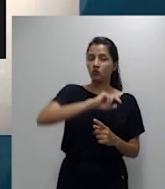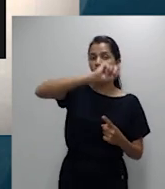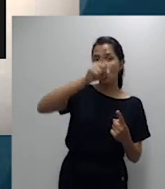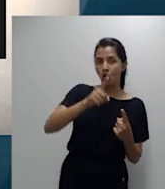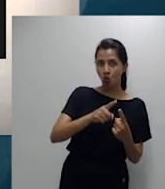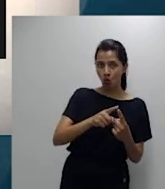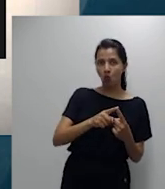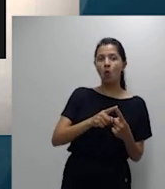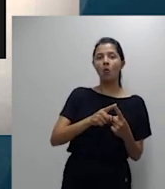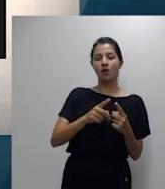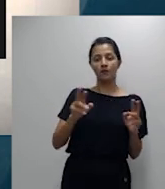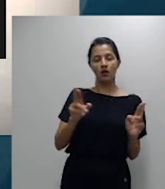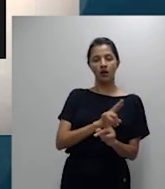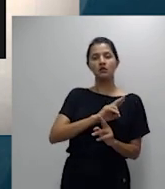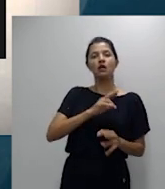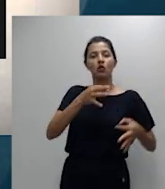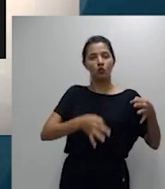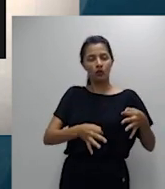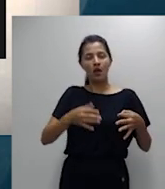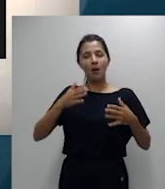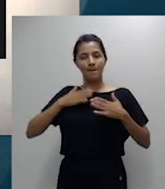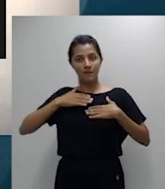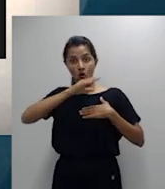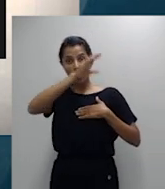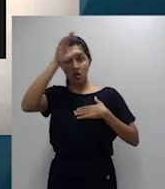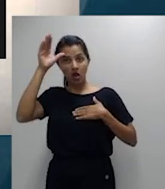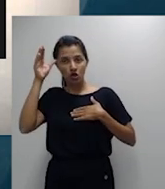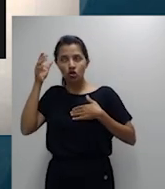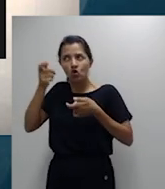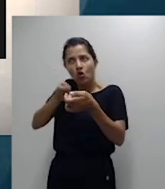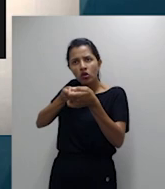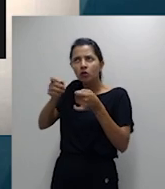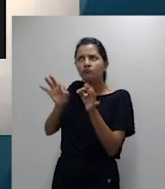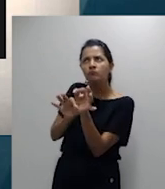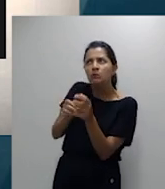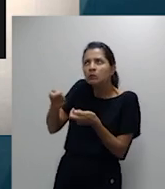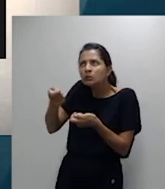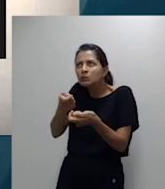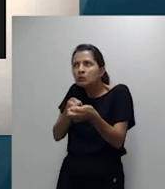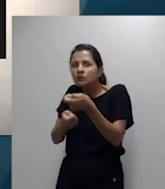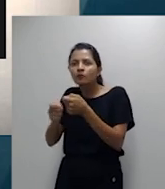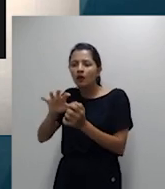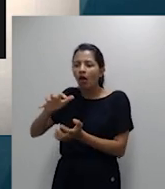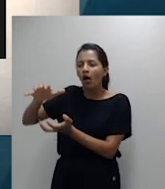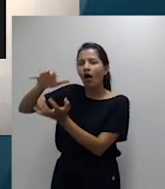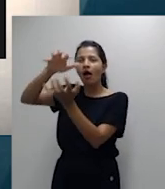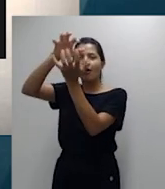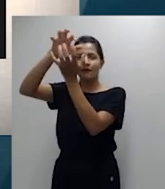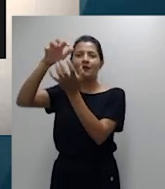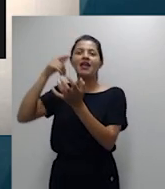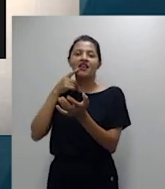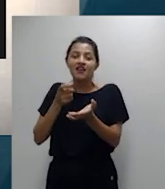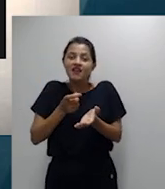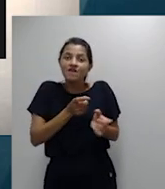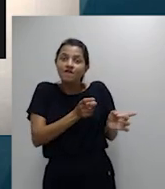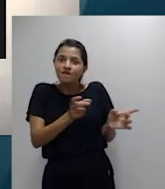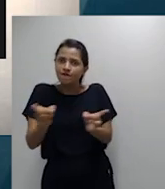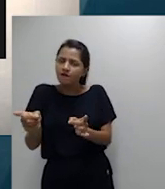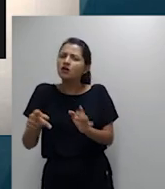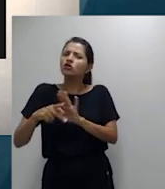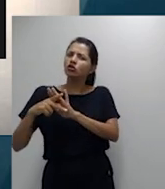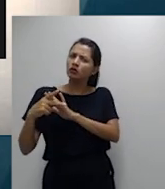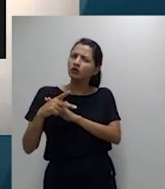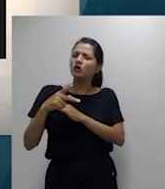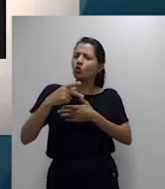e o cliente operadora de satélites e vende uma capacidade satelital para a empresa de